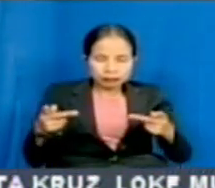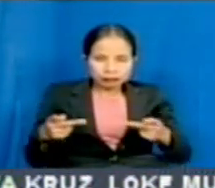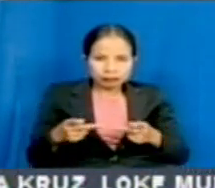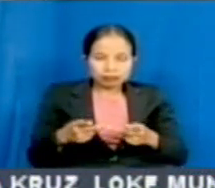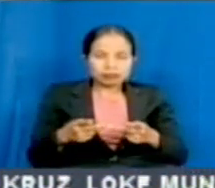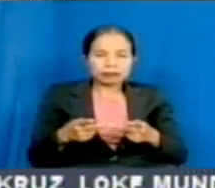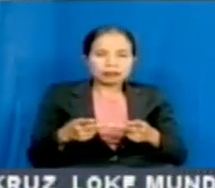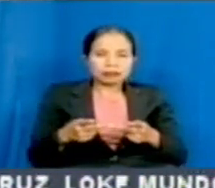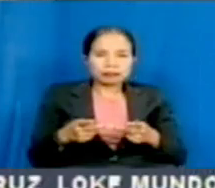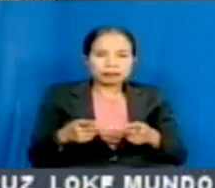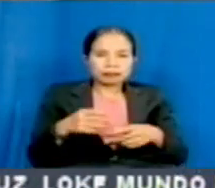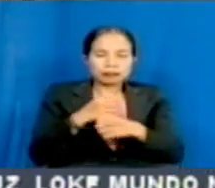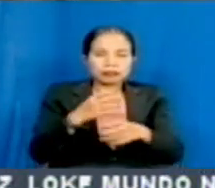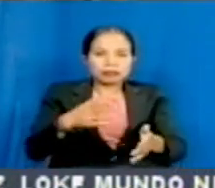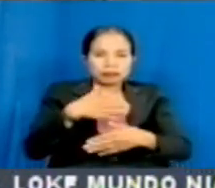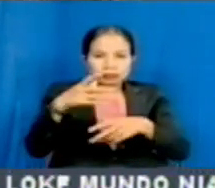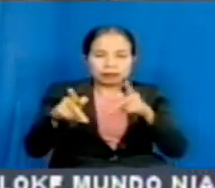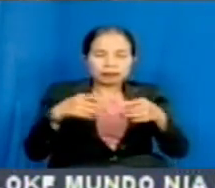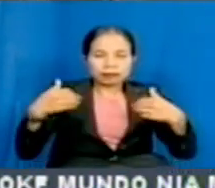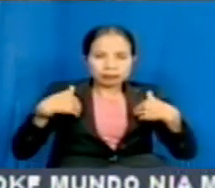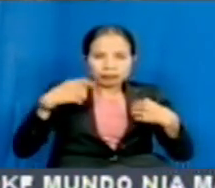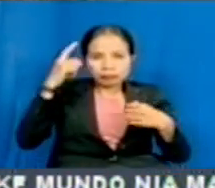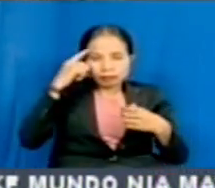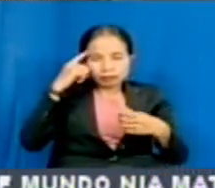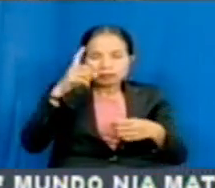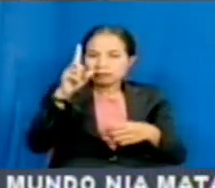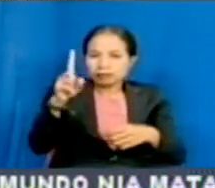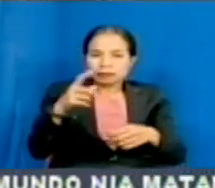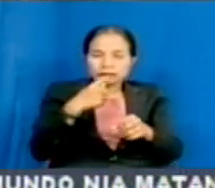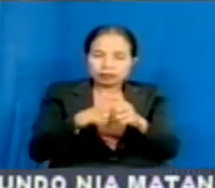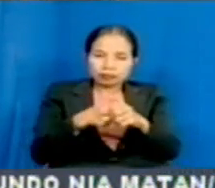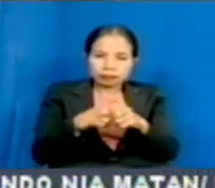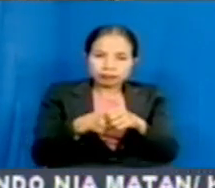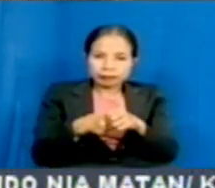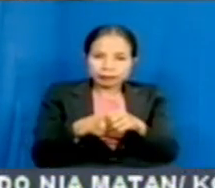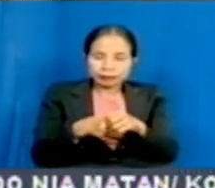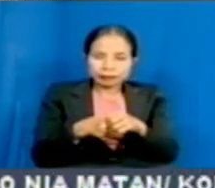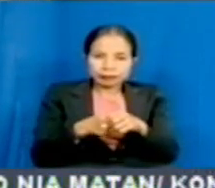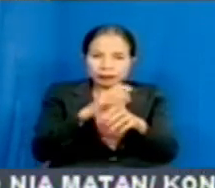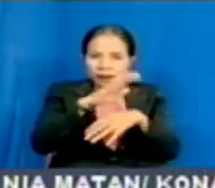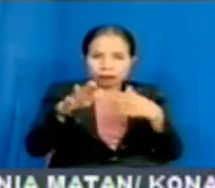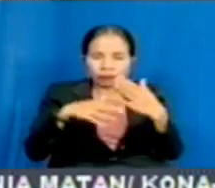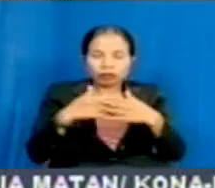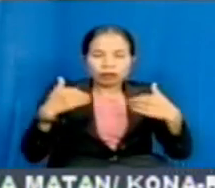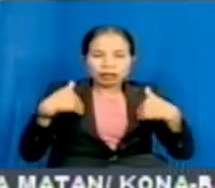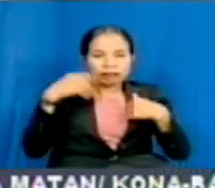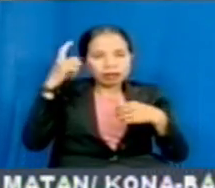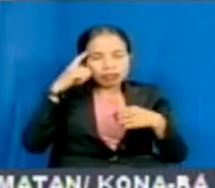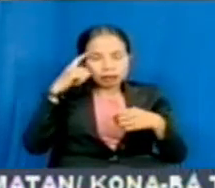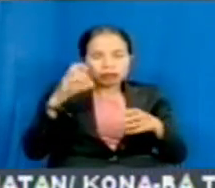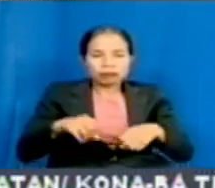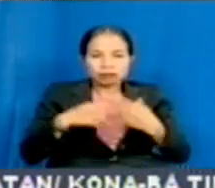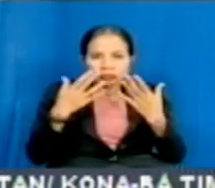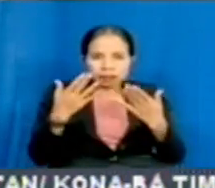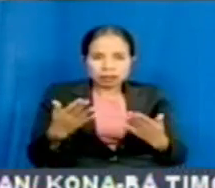meio ambiente halu kongke emamos i Hanoi ida. Momento neva, kutut ni preocupação ne